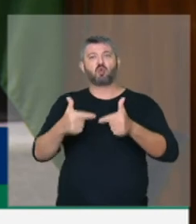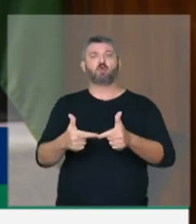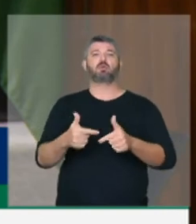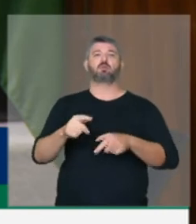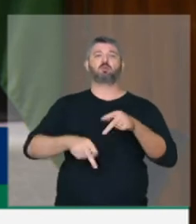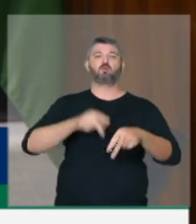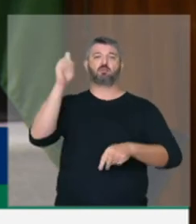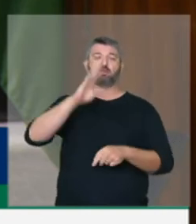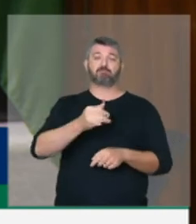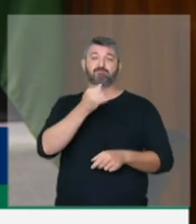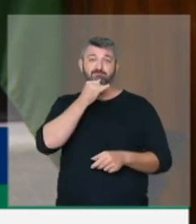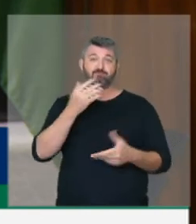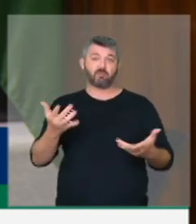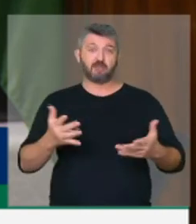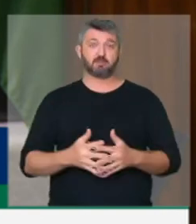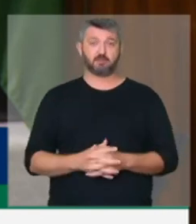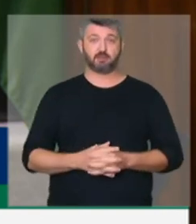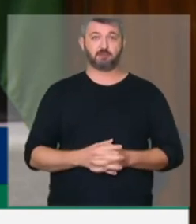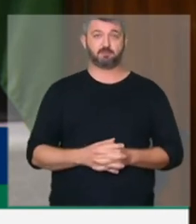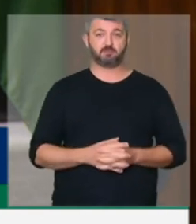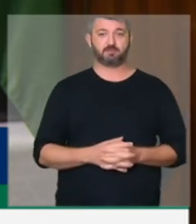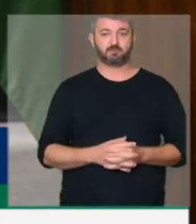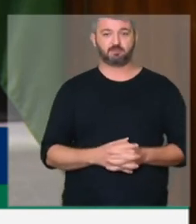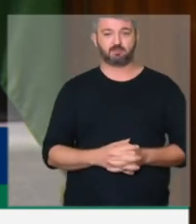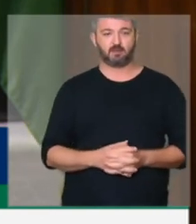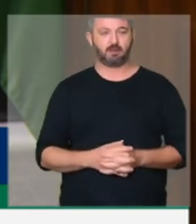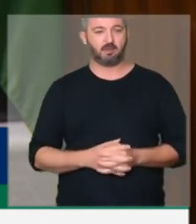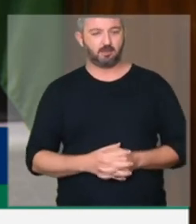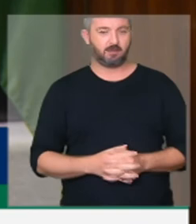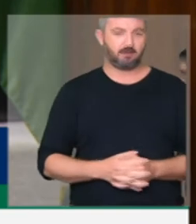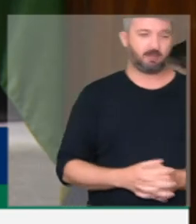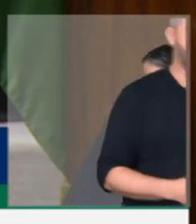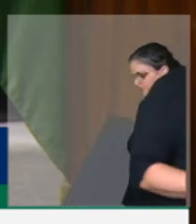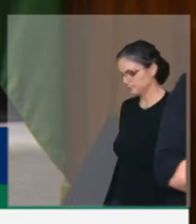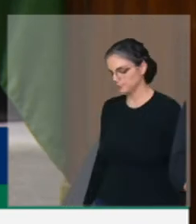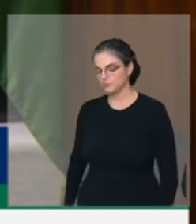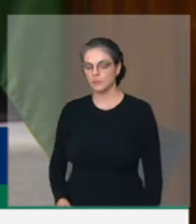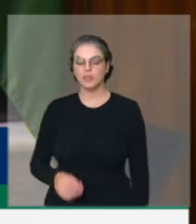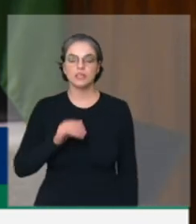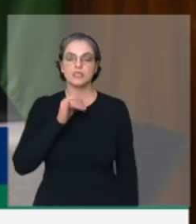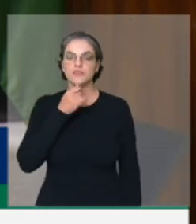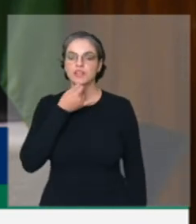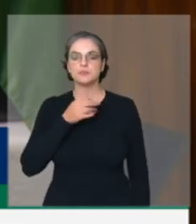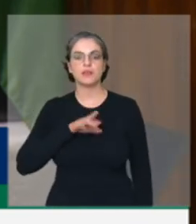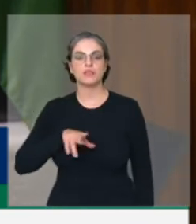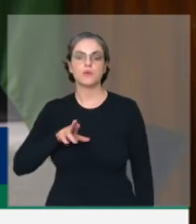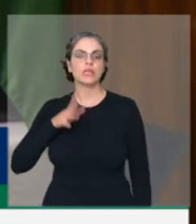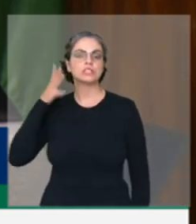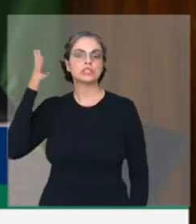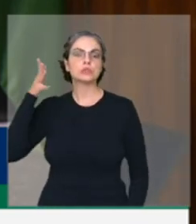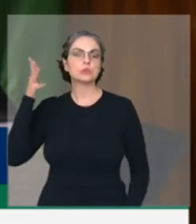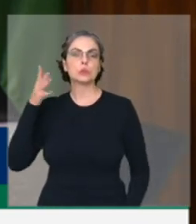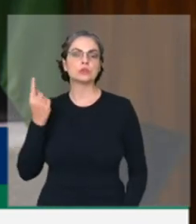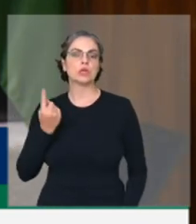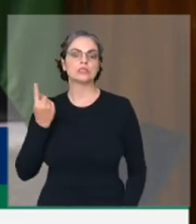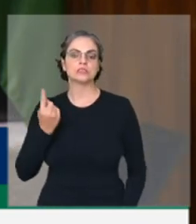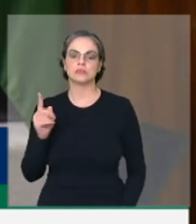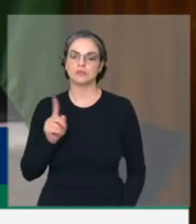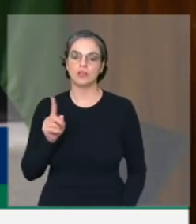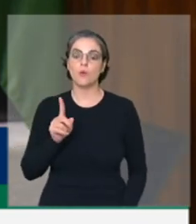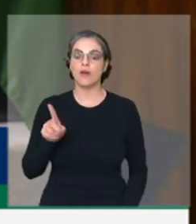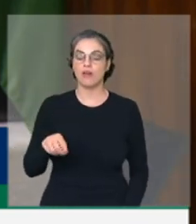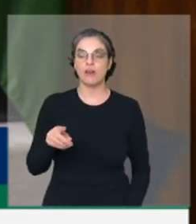brasileiros. Infelizmente, não é um discurso isolado. É parte de uma tentativa de ensaiar um